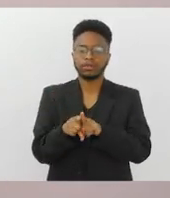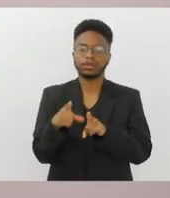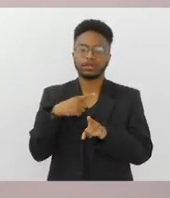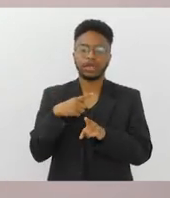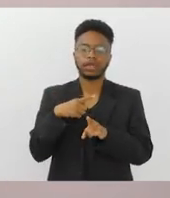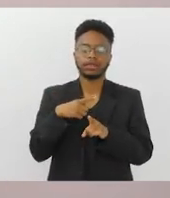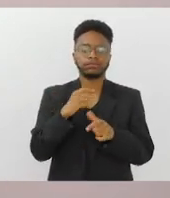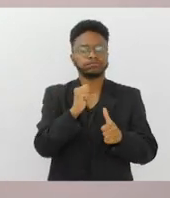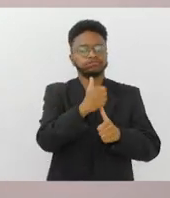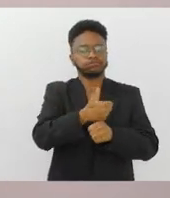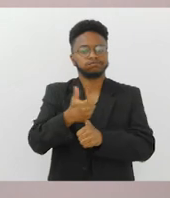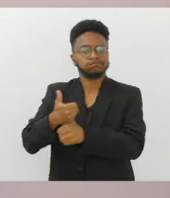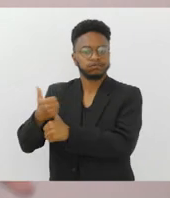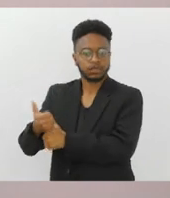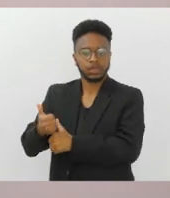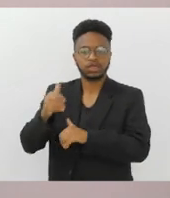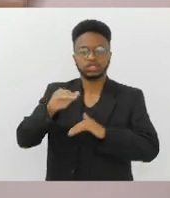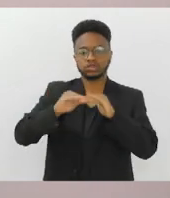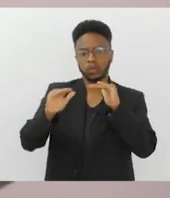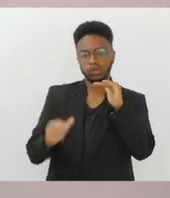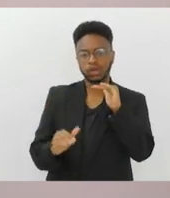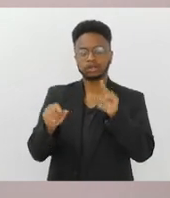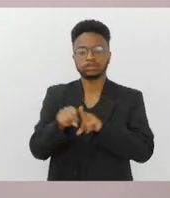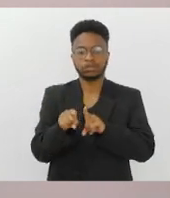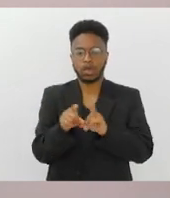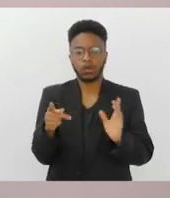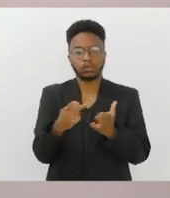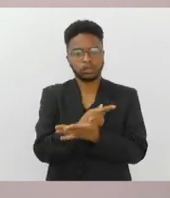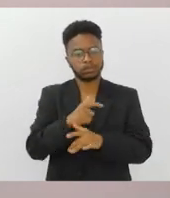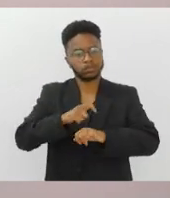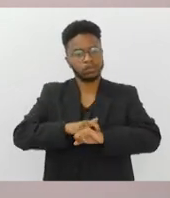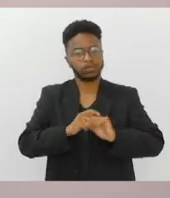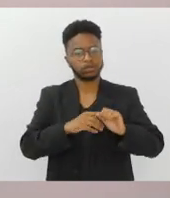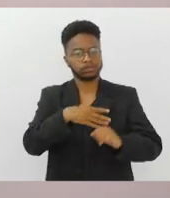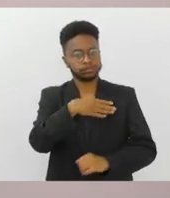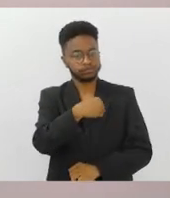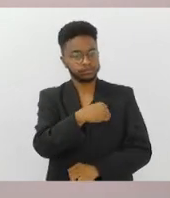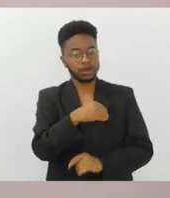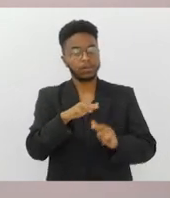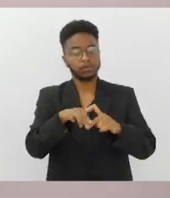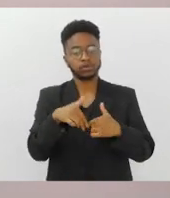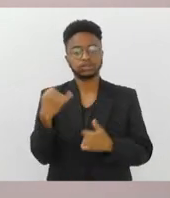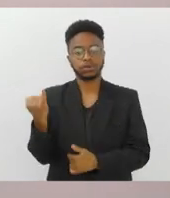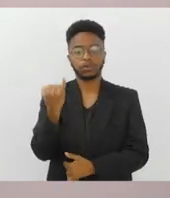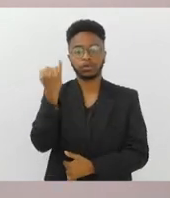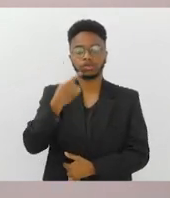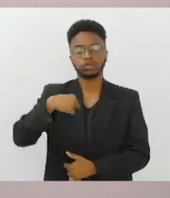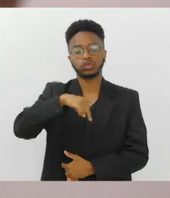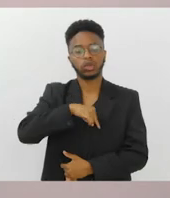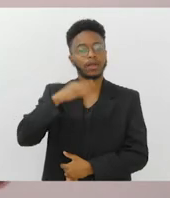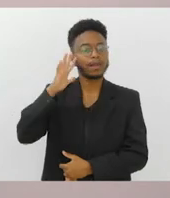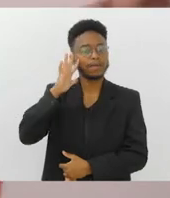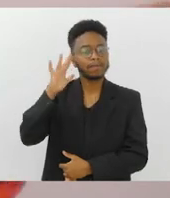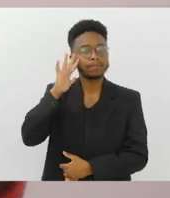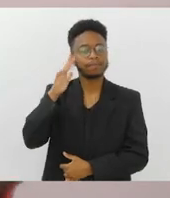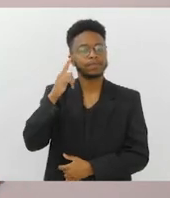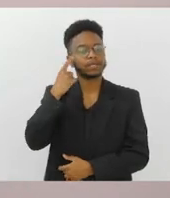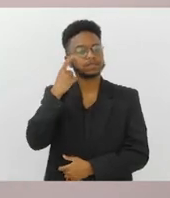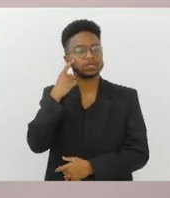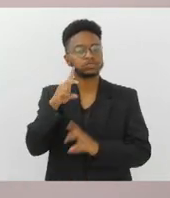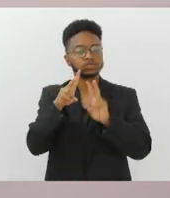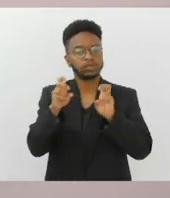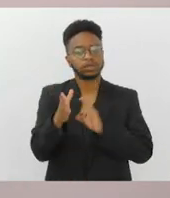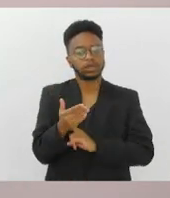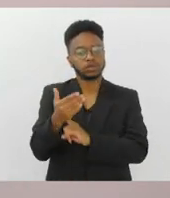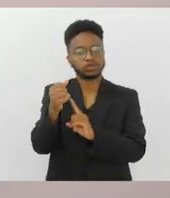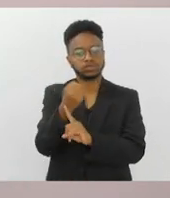de desigualdade postas também nesse lugar da amamentação. Então, por isso é tão importante a gente pensar em tecnologias sociais comunitárias,